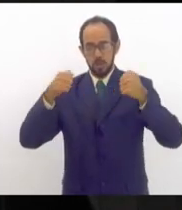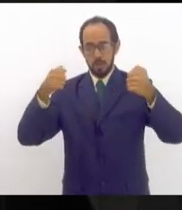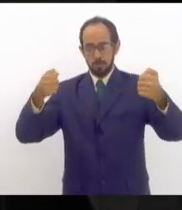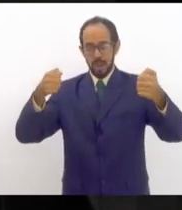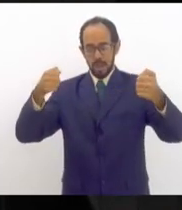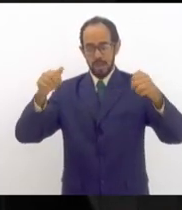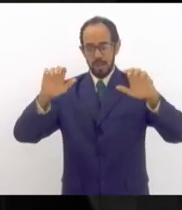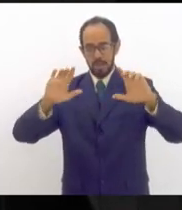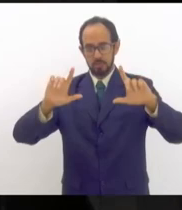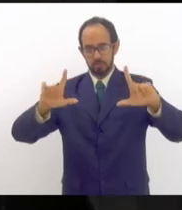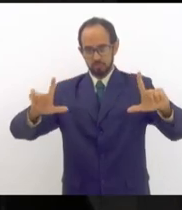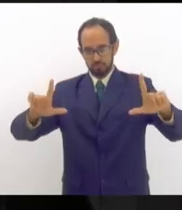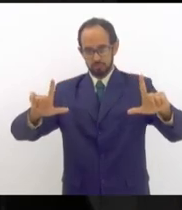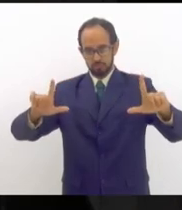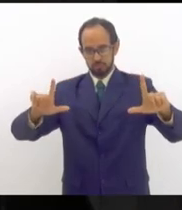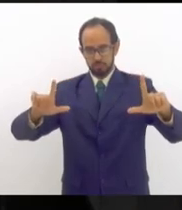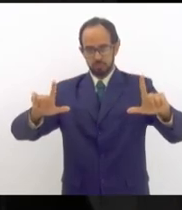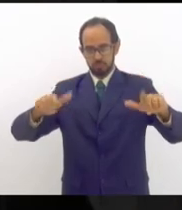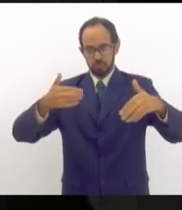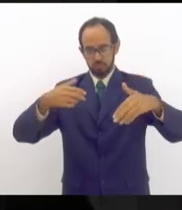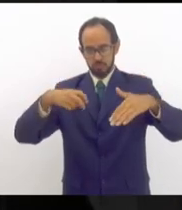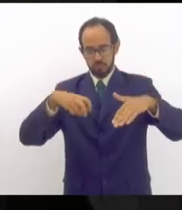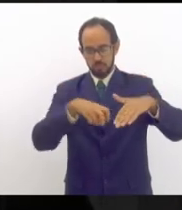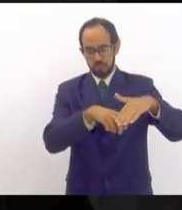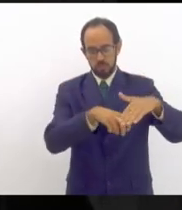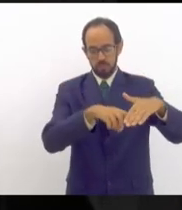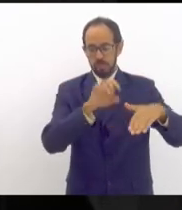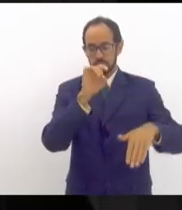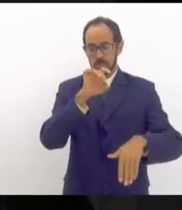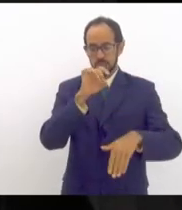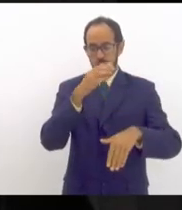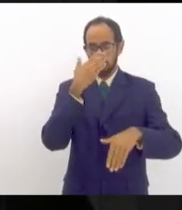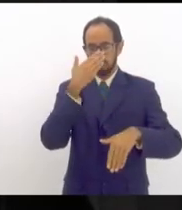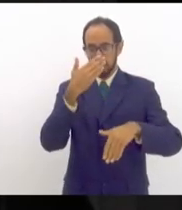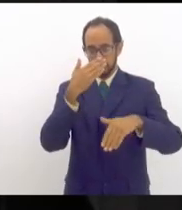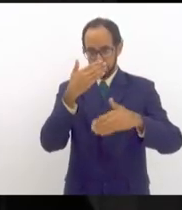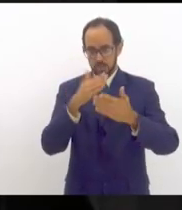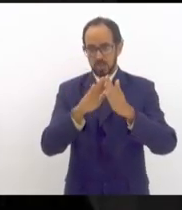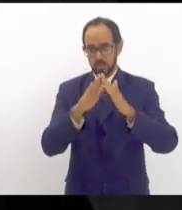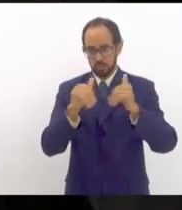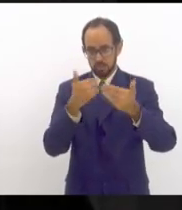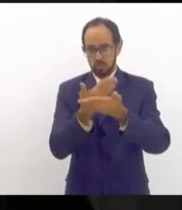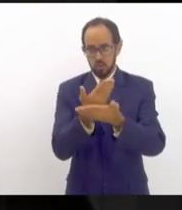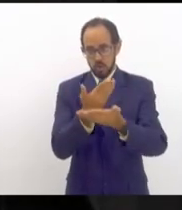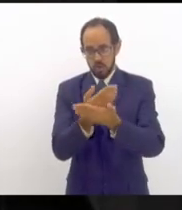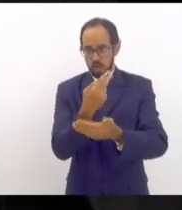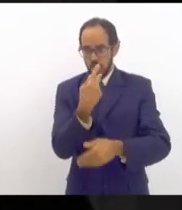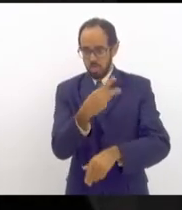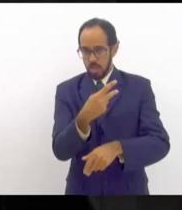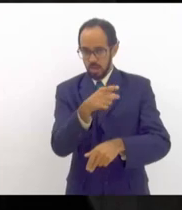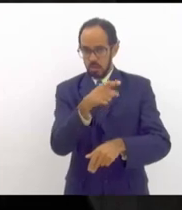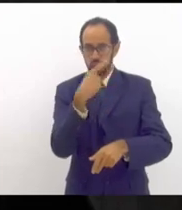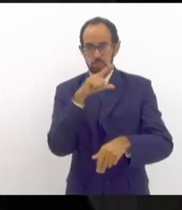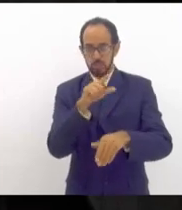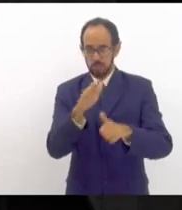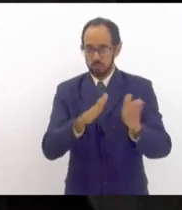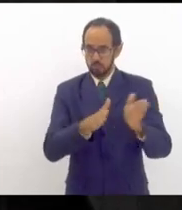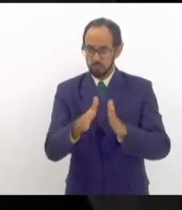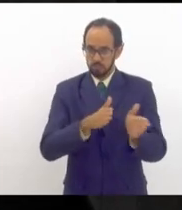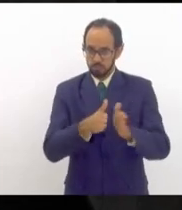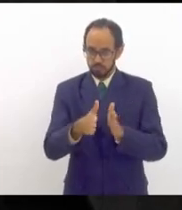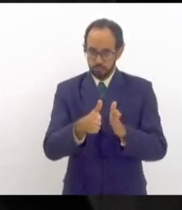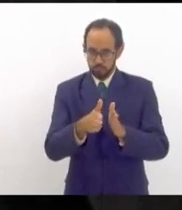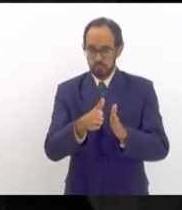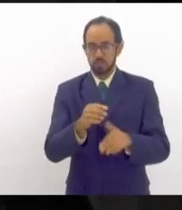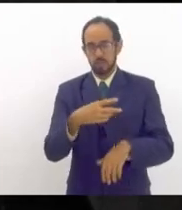de estacionamento especial diante da escola para ela para a mobilidade dela levar